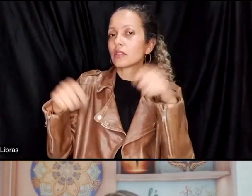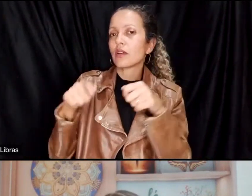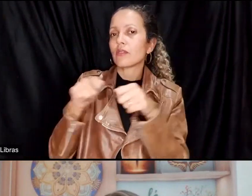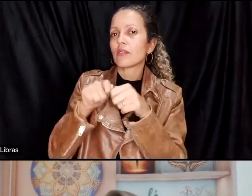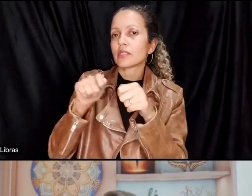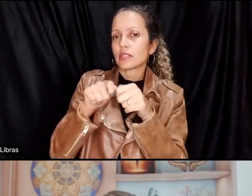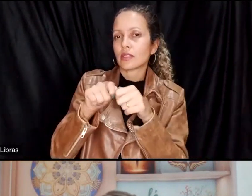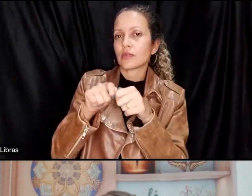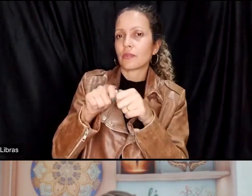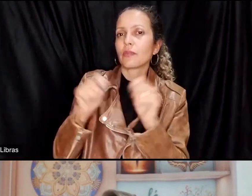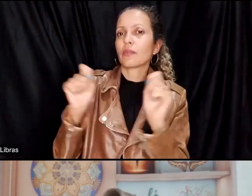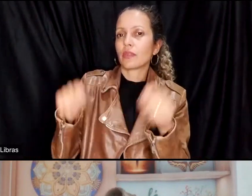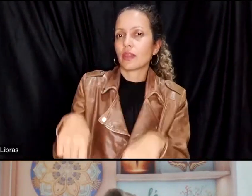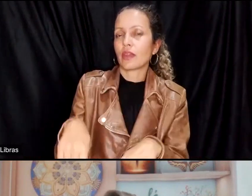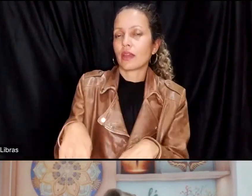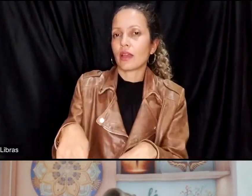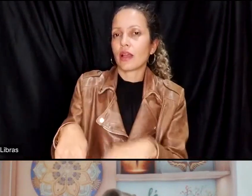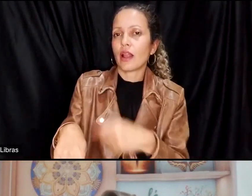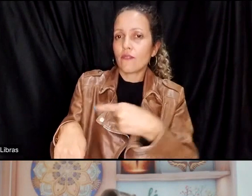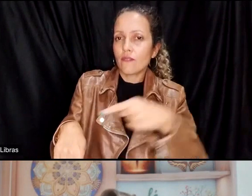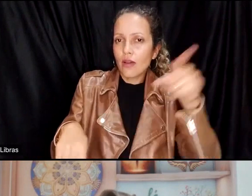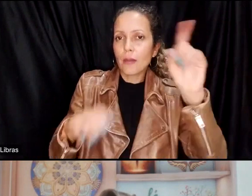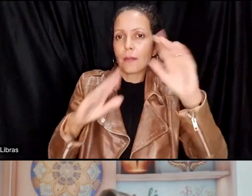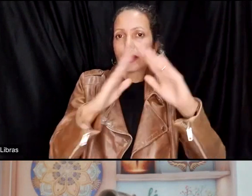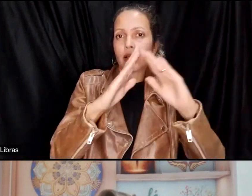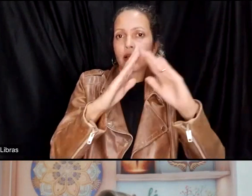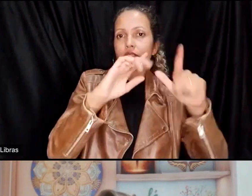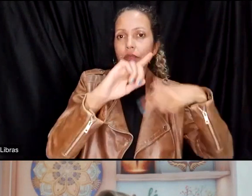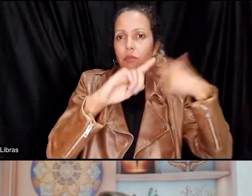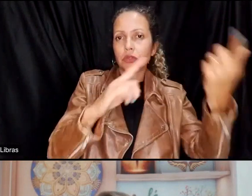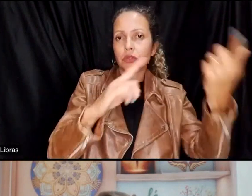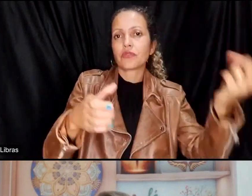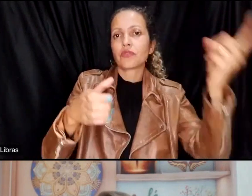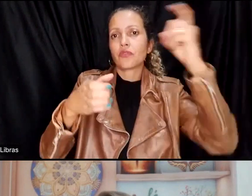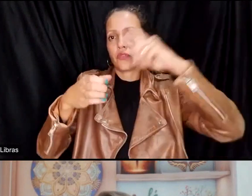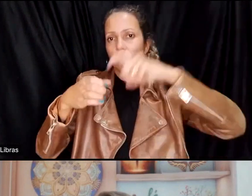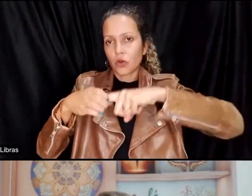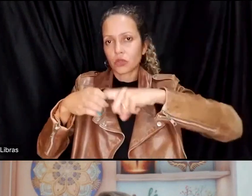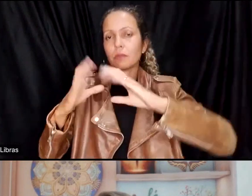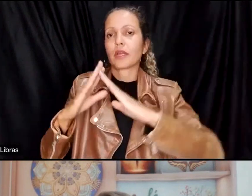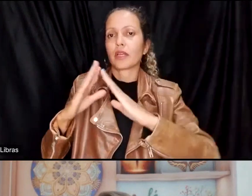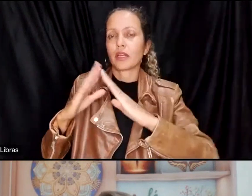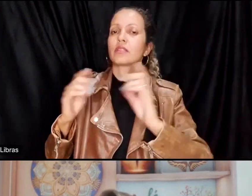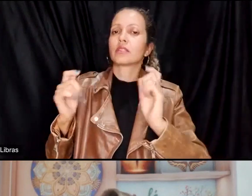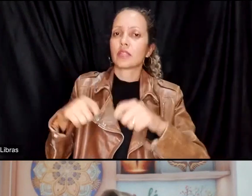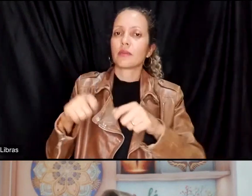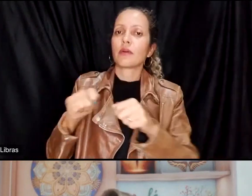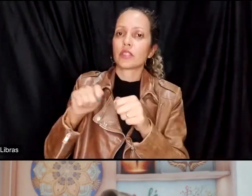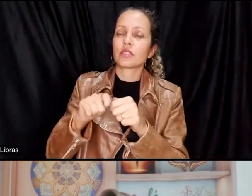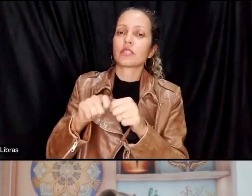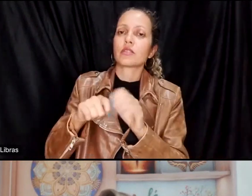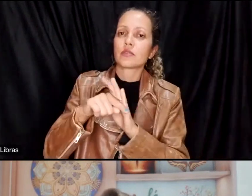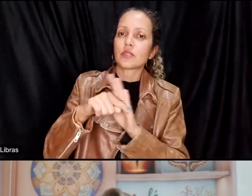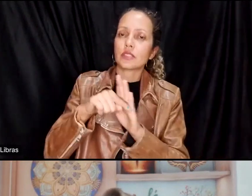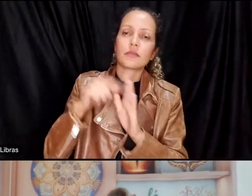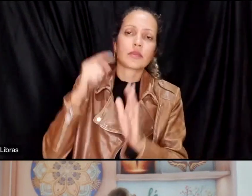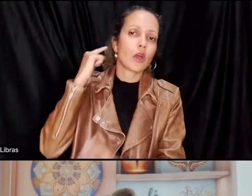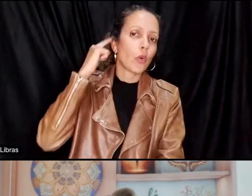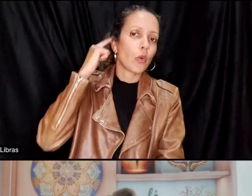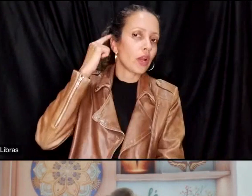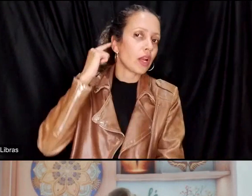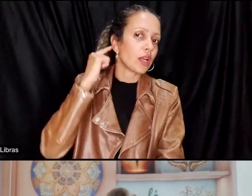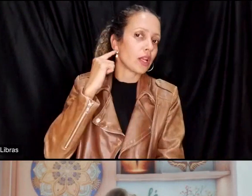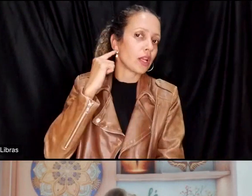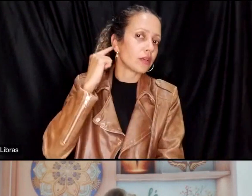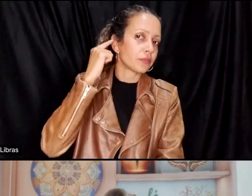volta para fazer o exame. Mas, é o, já existe isso. Tem esse exame da orelhinha que dá para